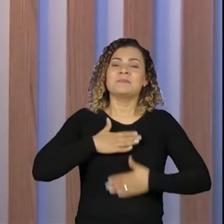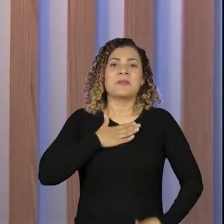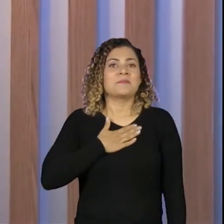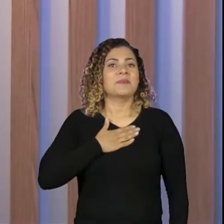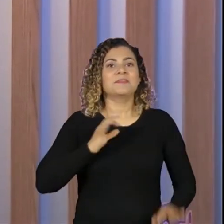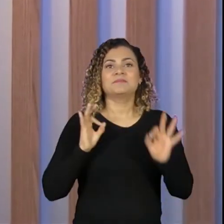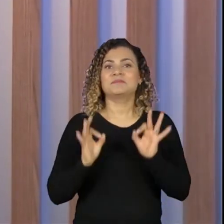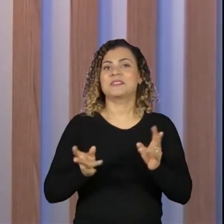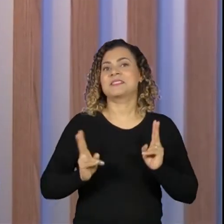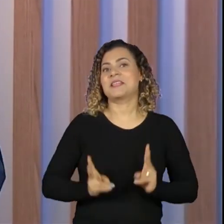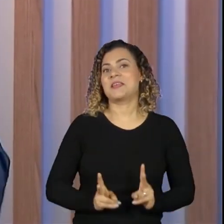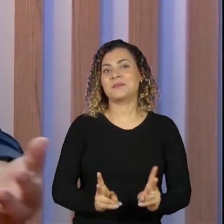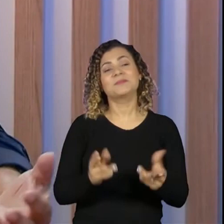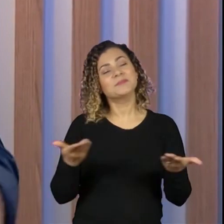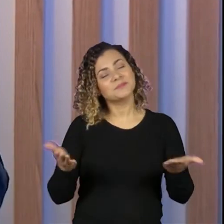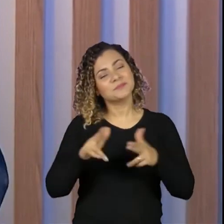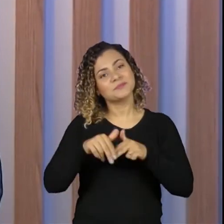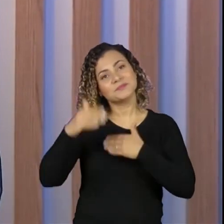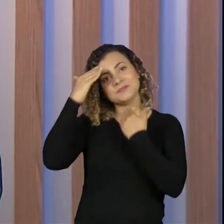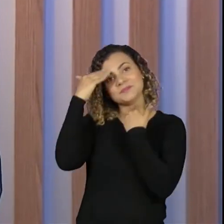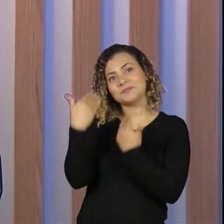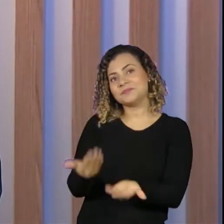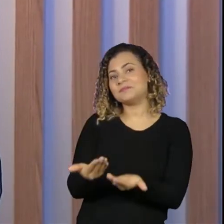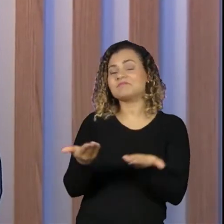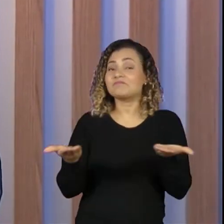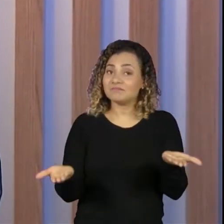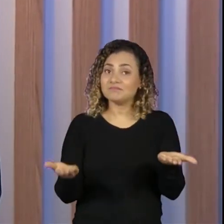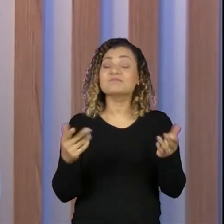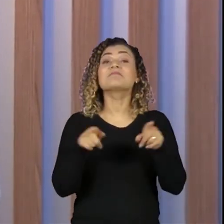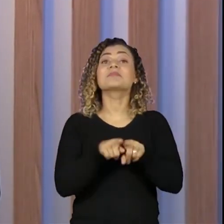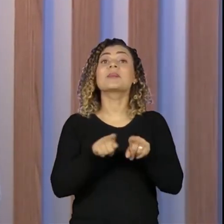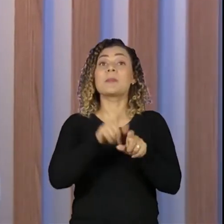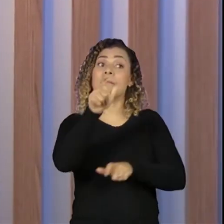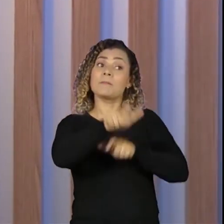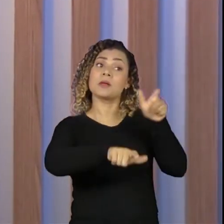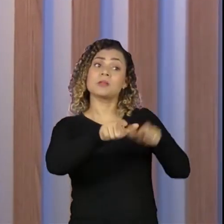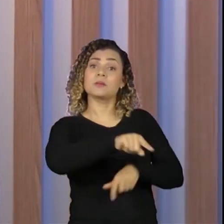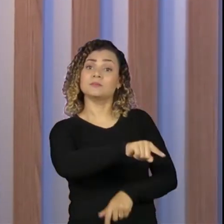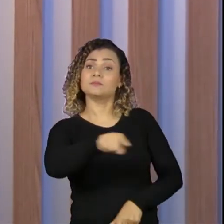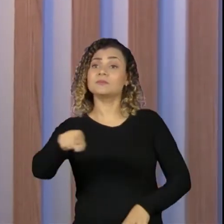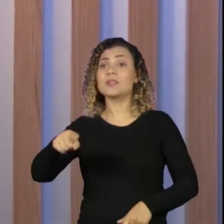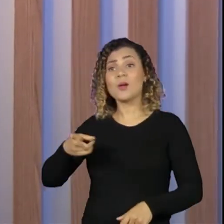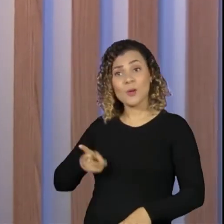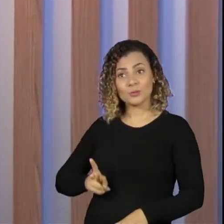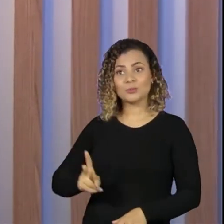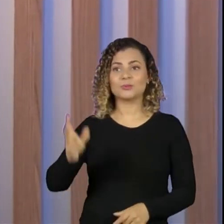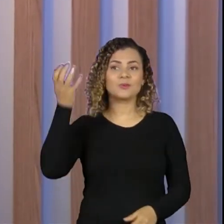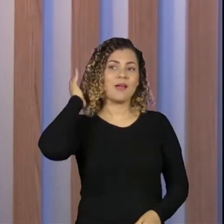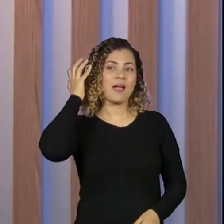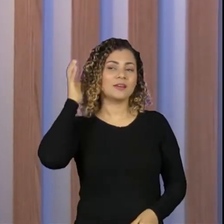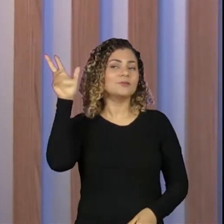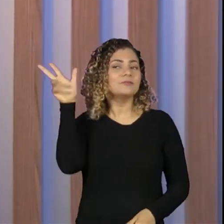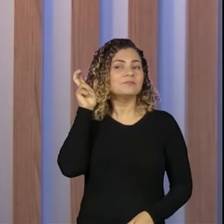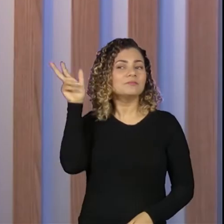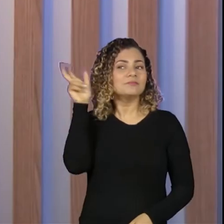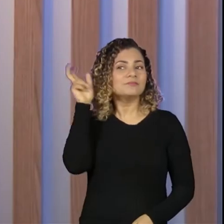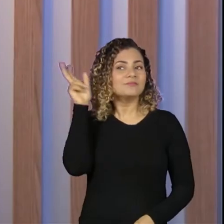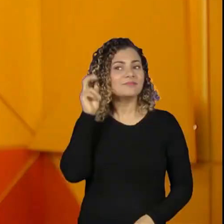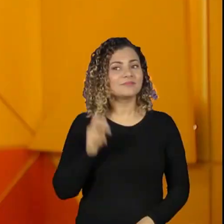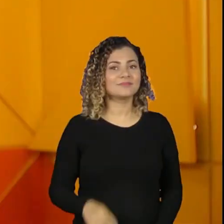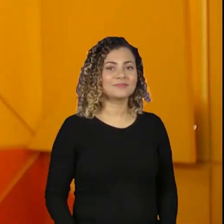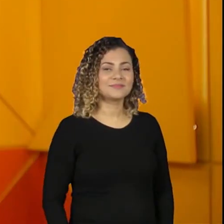aqui do Zalo, da Milena. Obrigada, Zalo. Obrigado, eu agradeço o convite, foi uma satisfação muito grande,